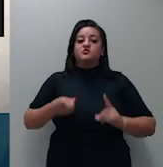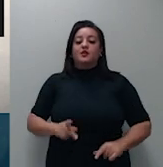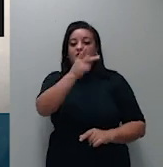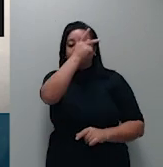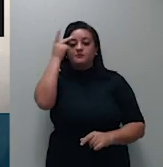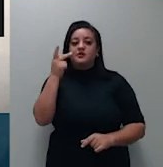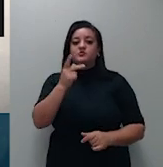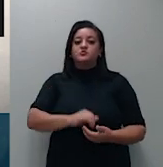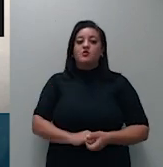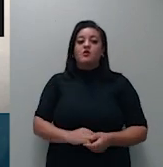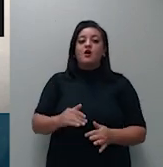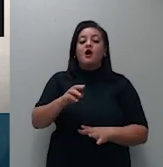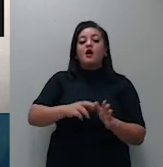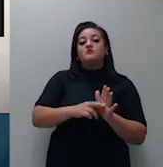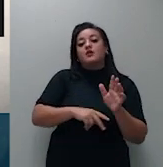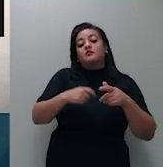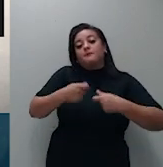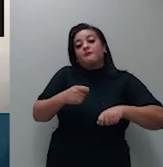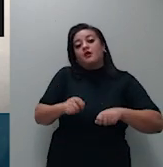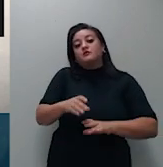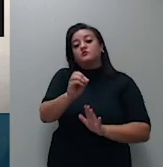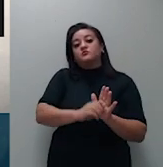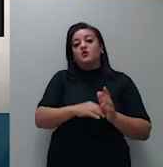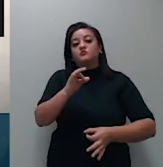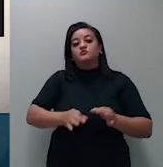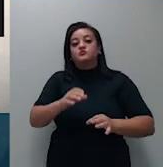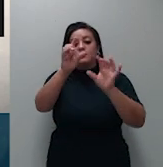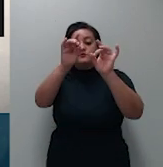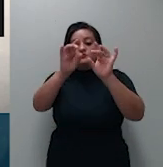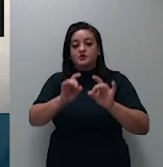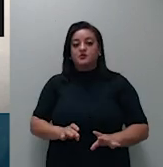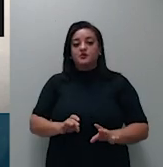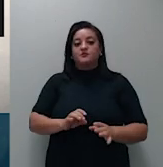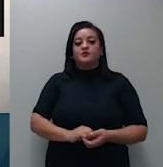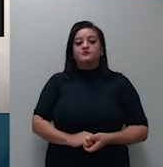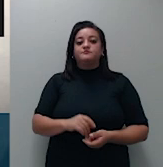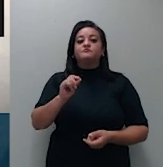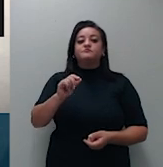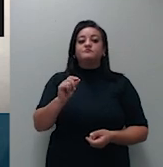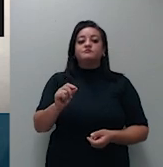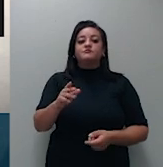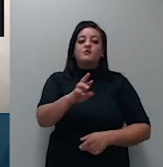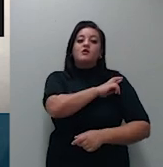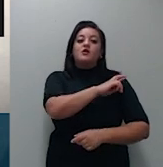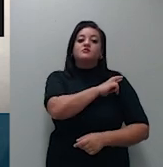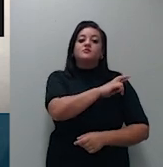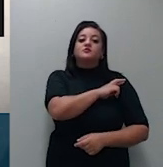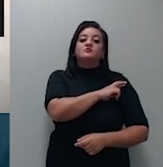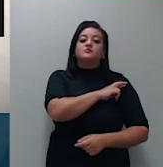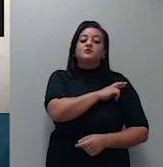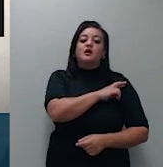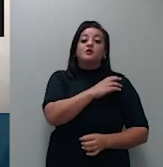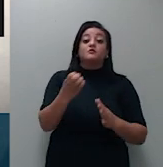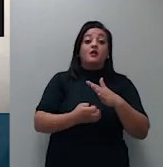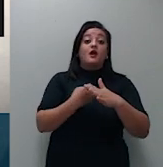condicionar a necessidade de ordem judicial específica para a responsabilização do provedor